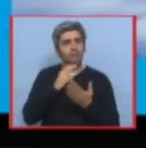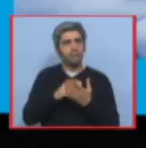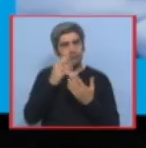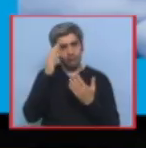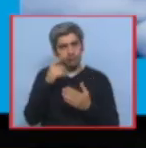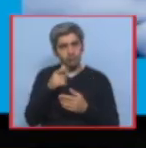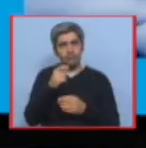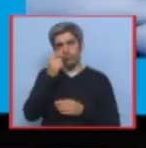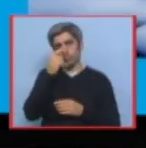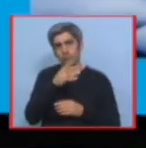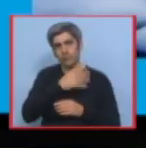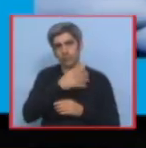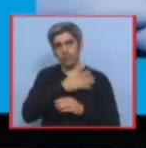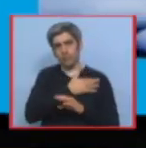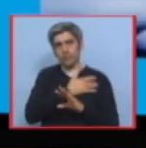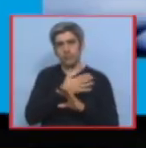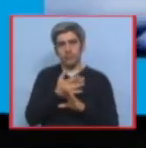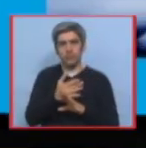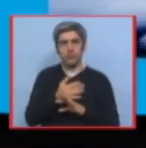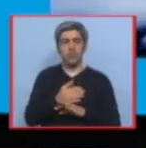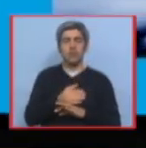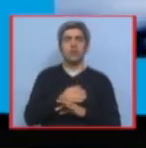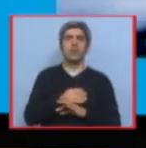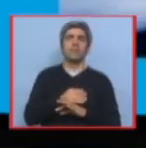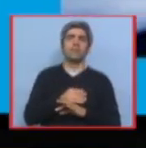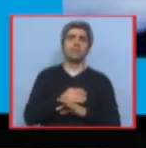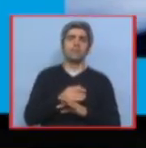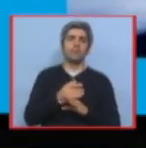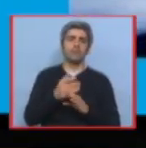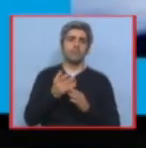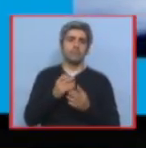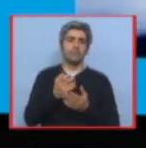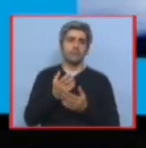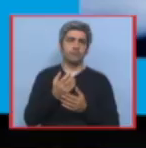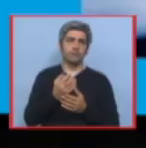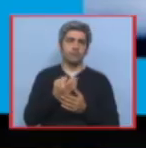A história vai nos dizendo que são